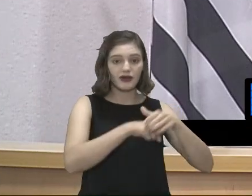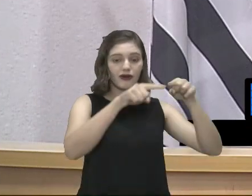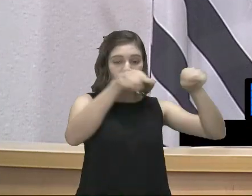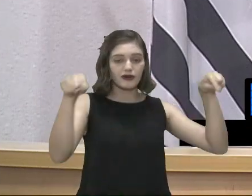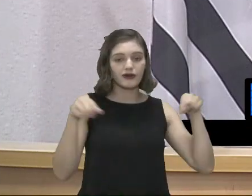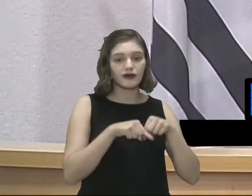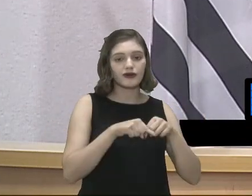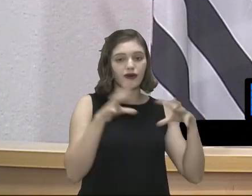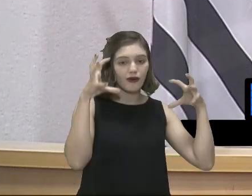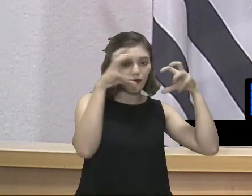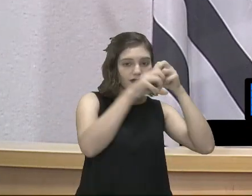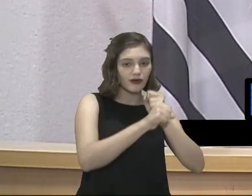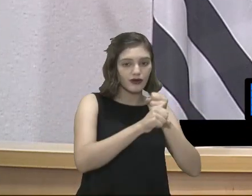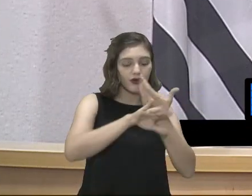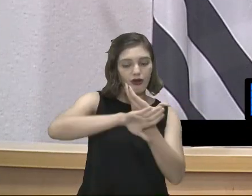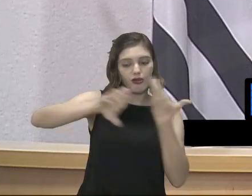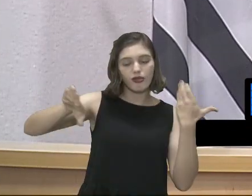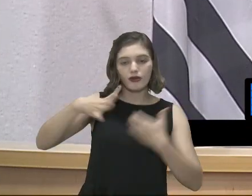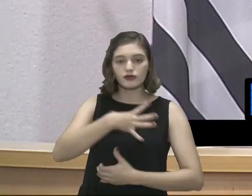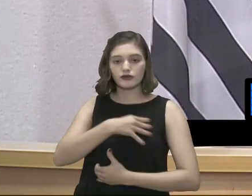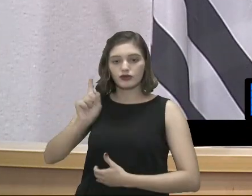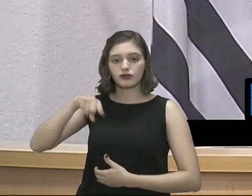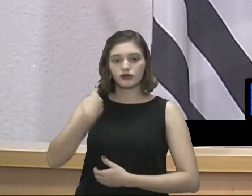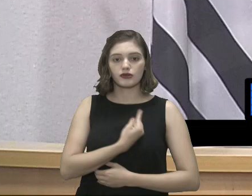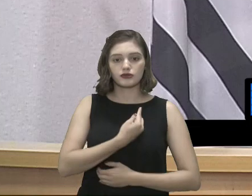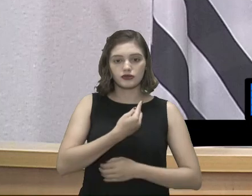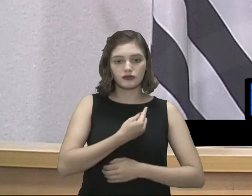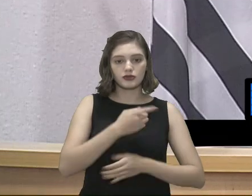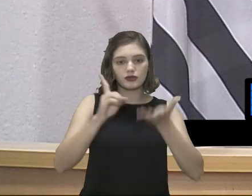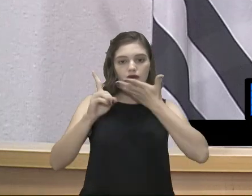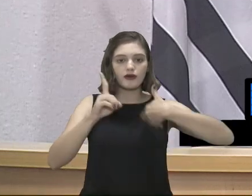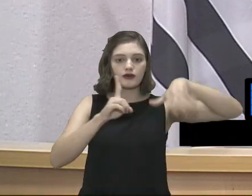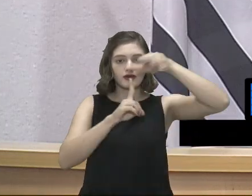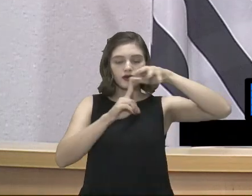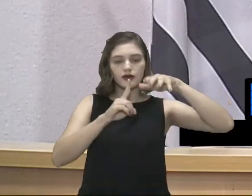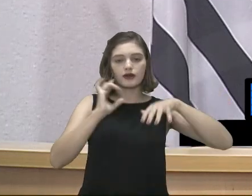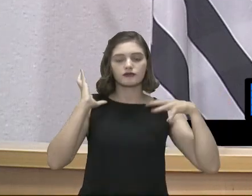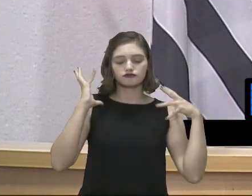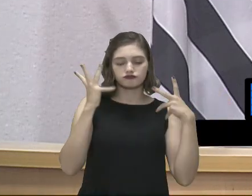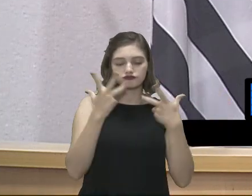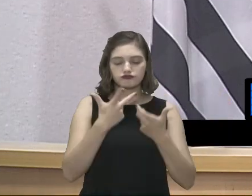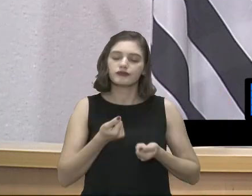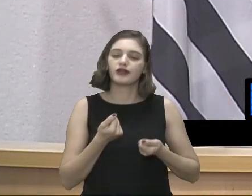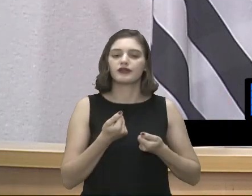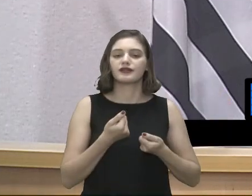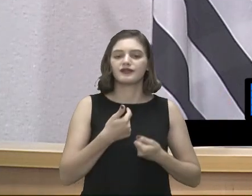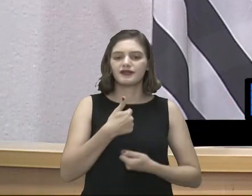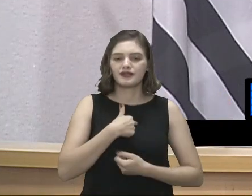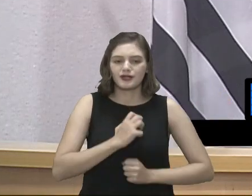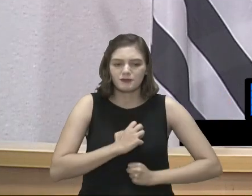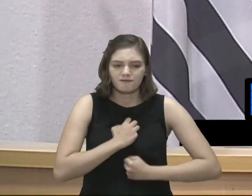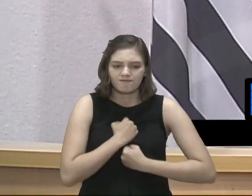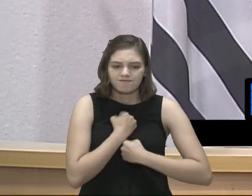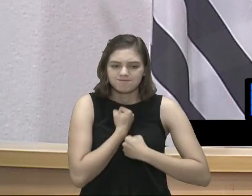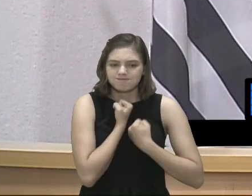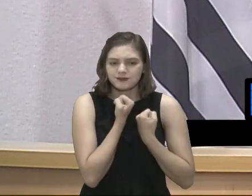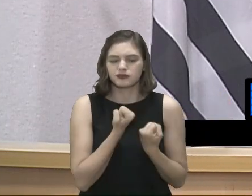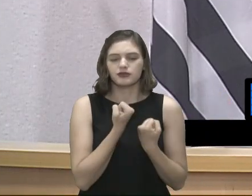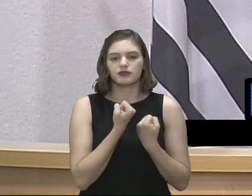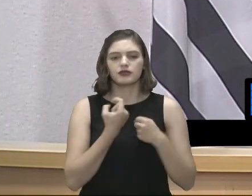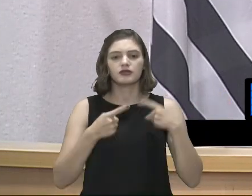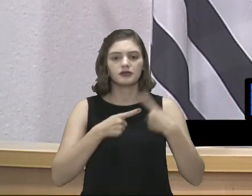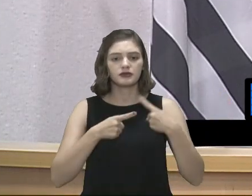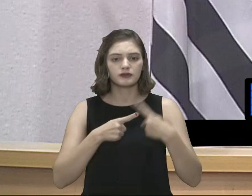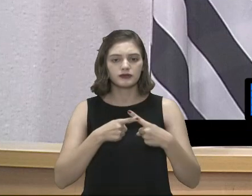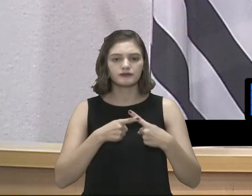escuro da noite, longe da esposa e dos filhos, a gente é rainha, a gente é deusa, a gente é maravilhosa. E é isso que me enfurece. Porque é